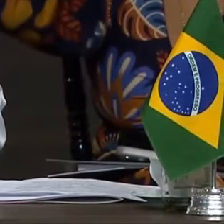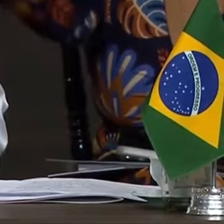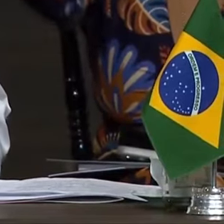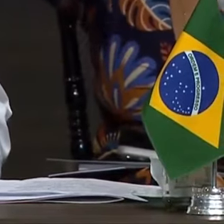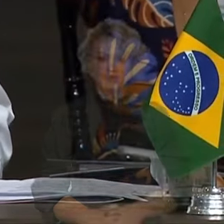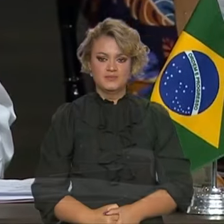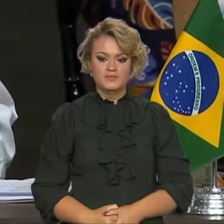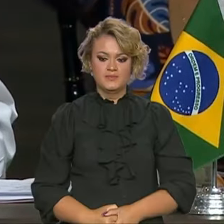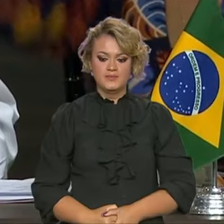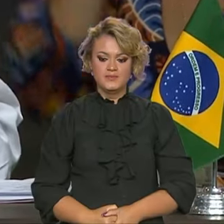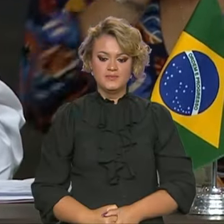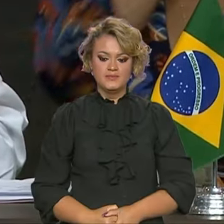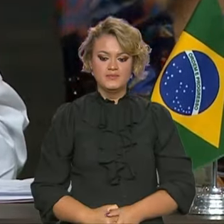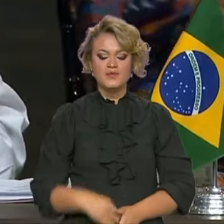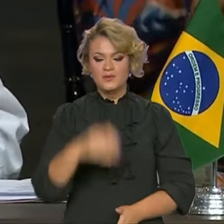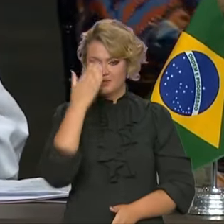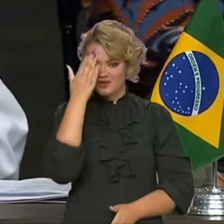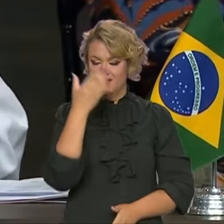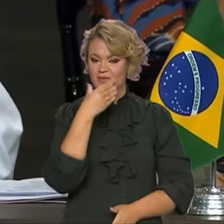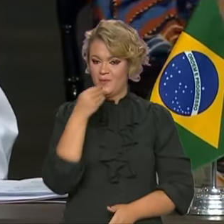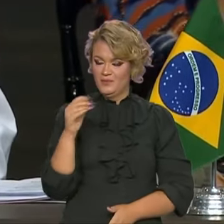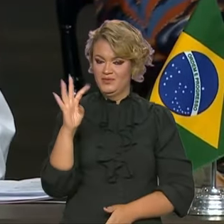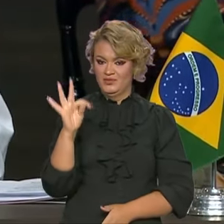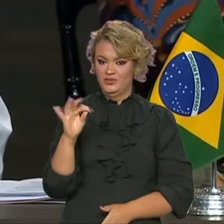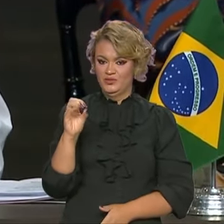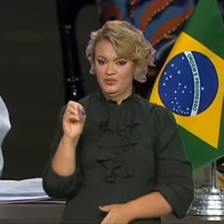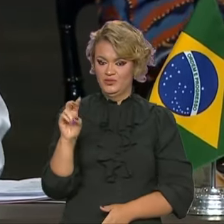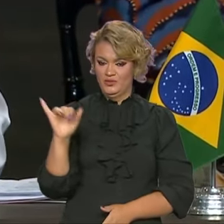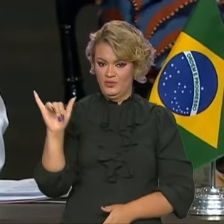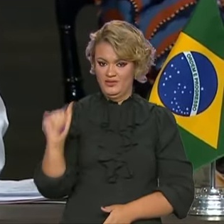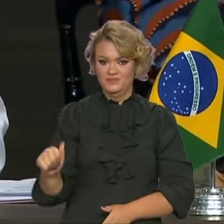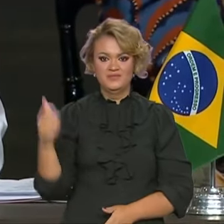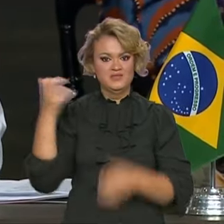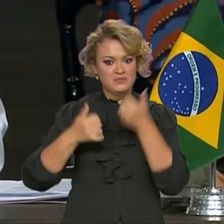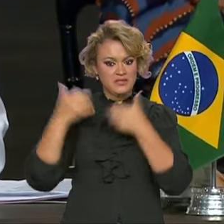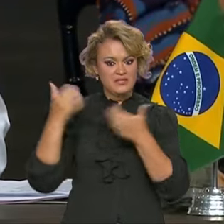Muito obrigado a Toia Mantineri. Esse foi